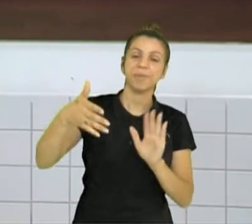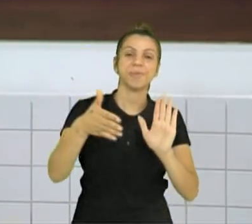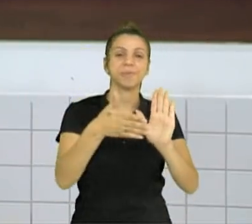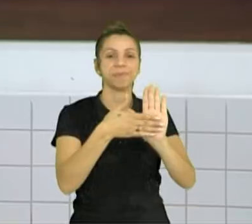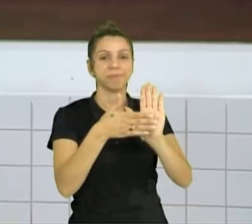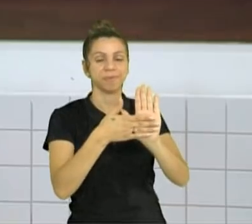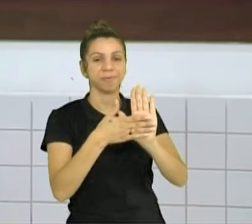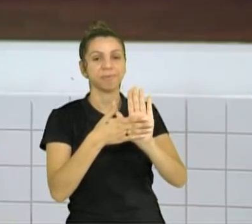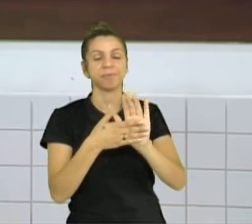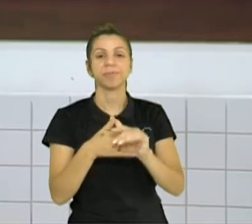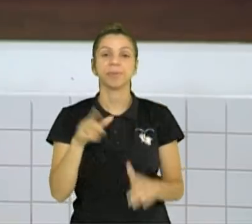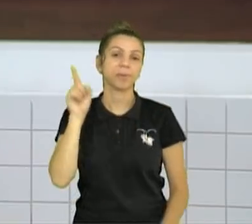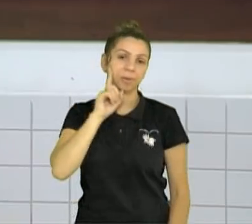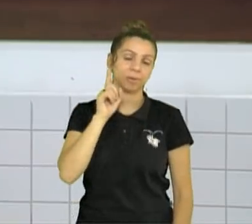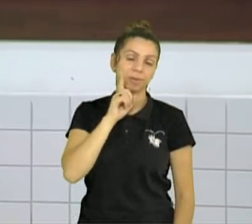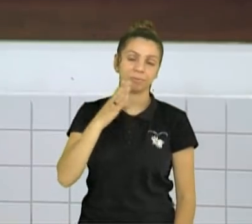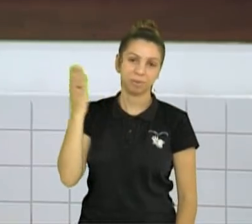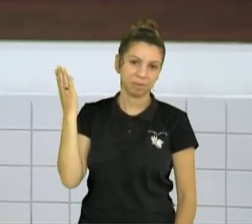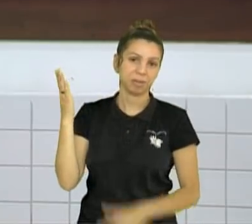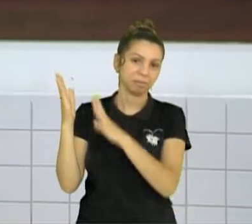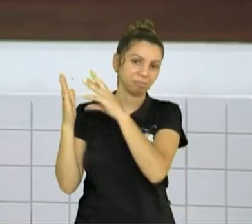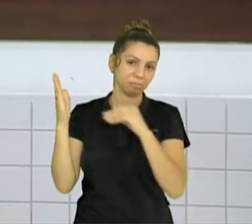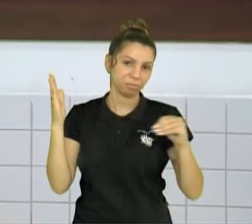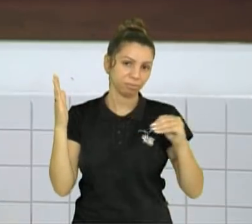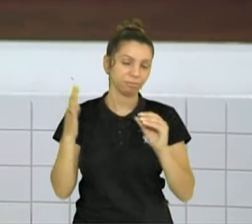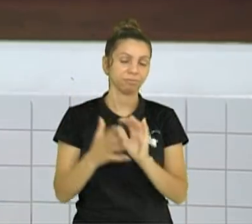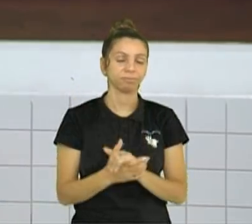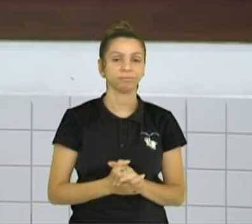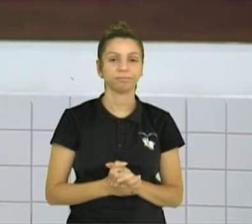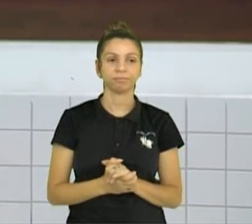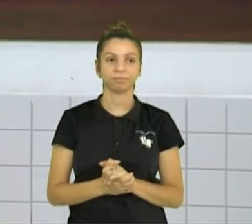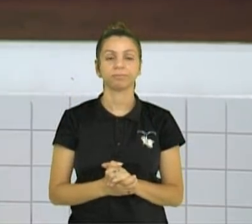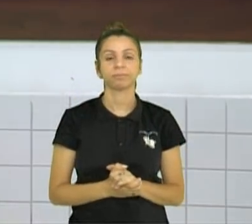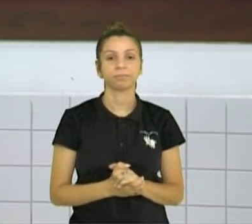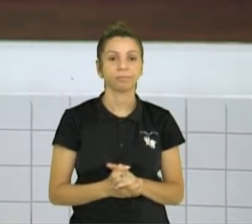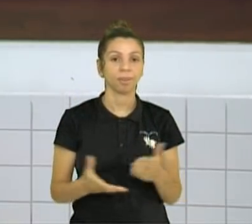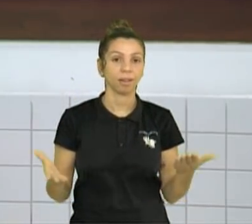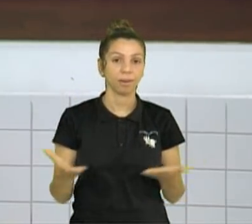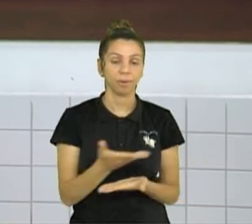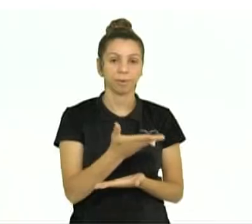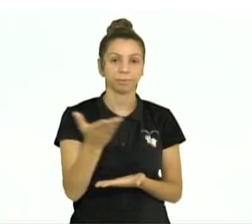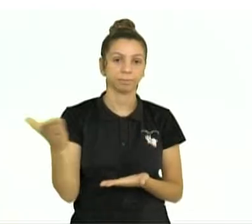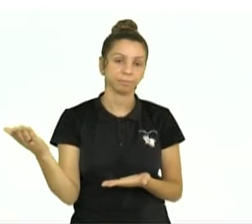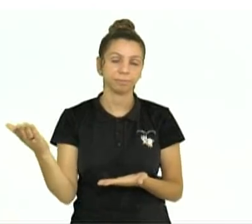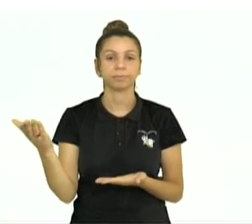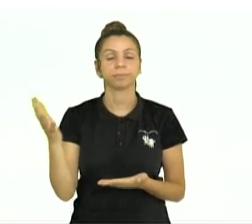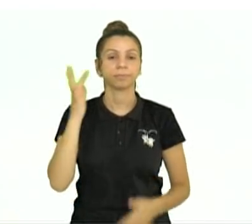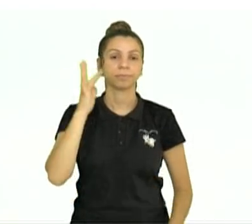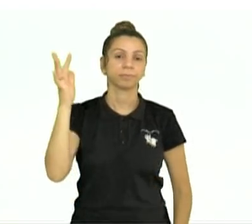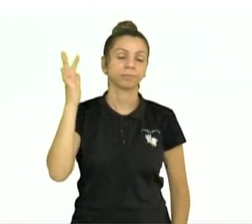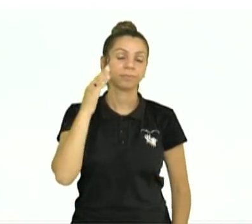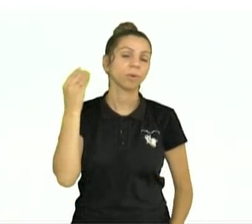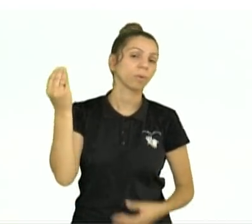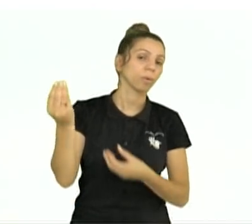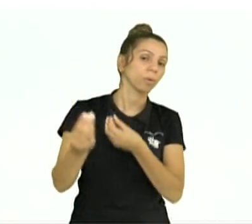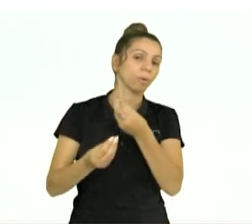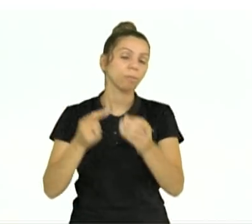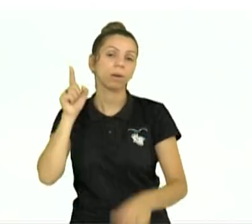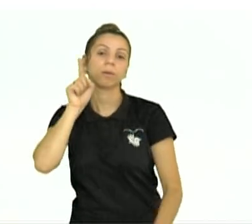da dupla norte-americana. Interessante, não? E aí, agora é com vocês, inspirados nas ideias de Montesquieu, como os